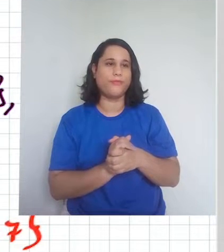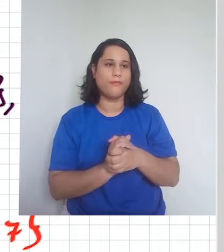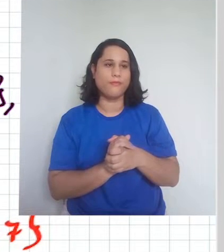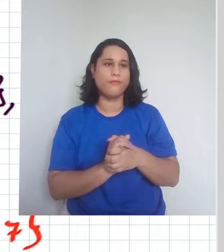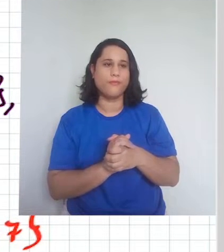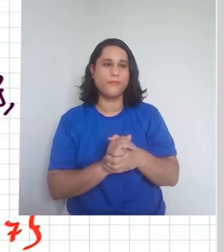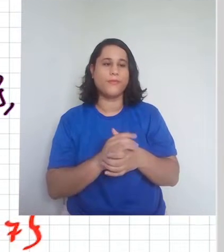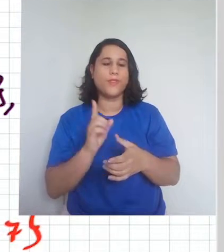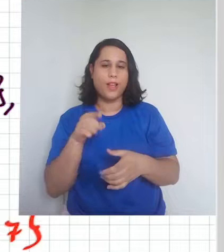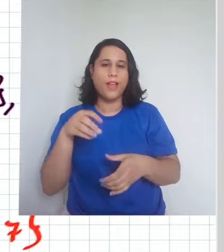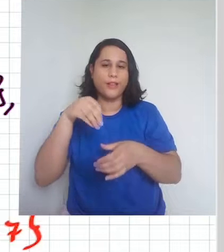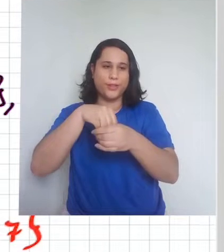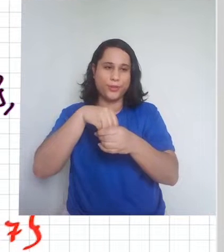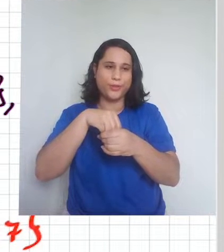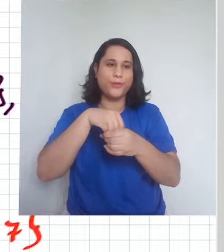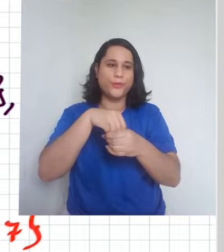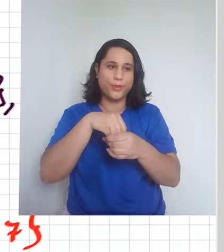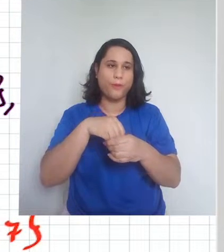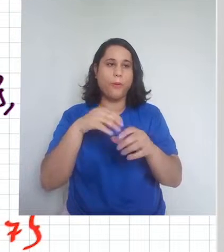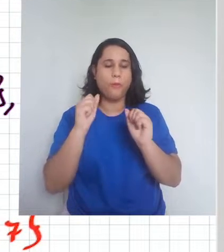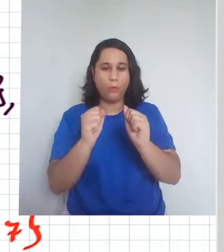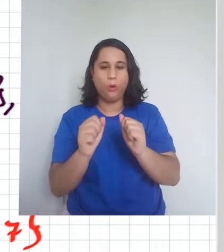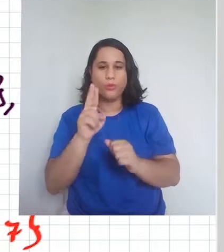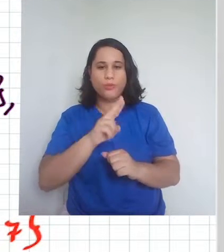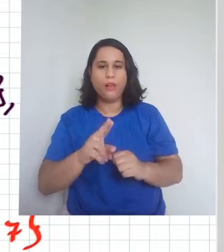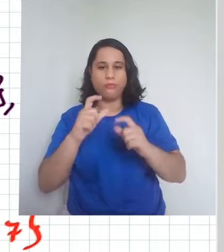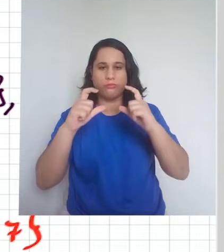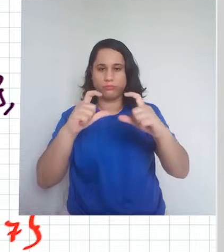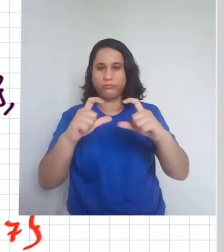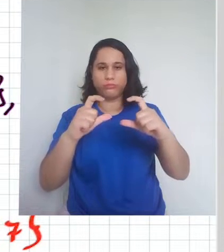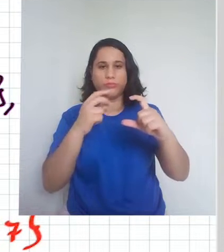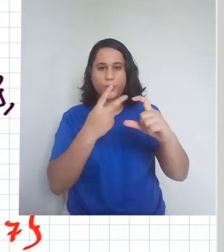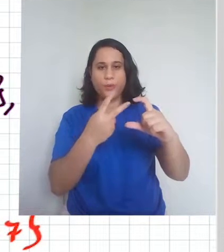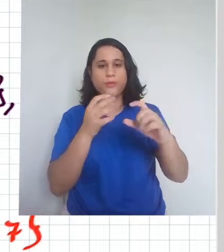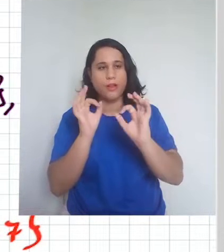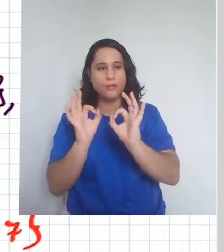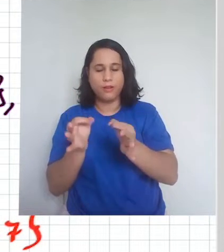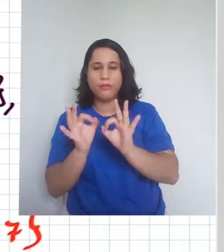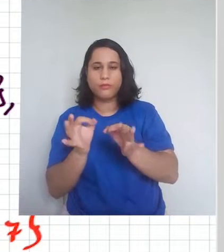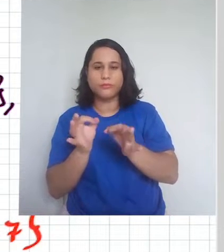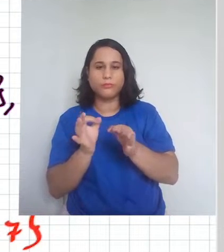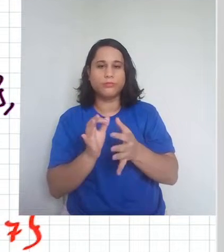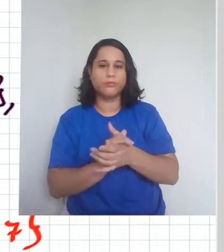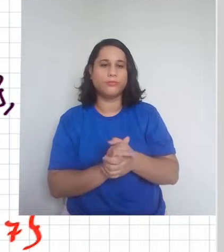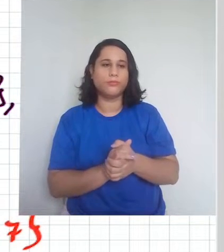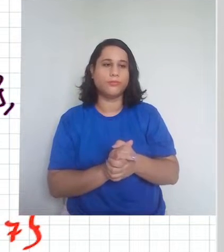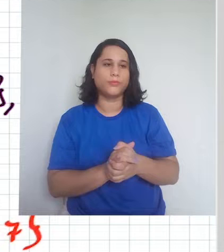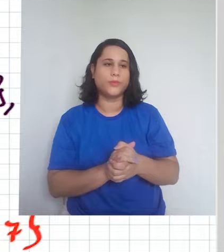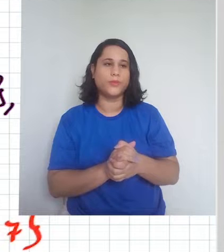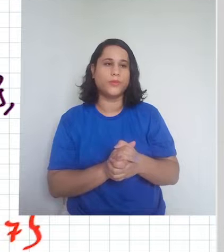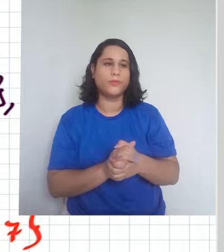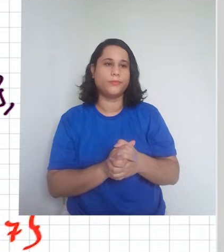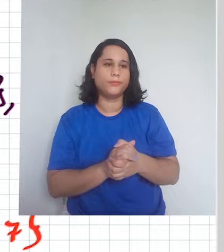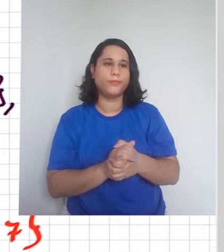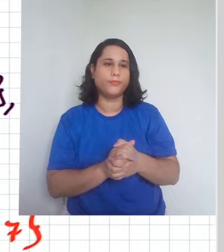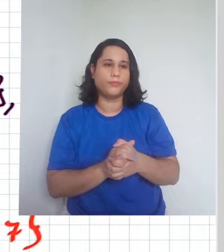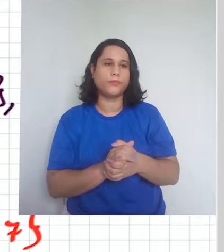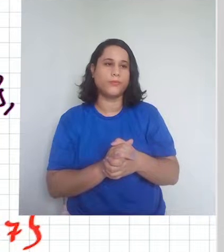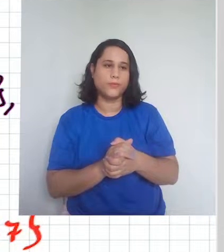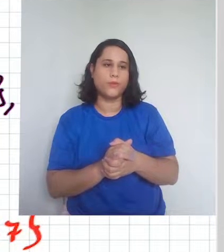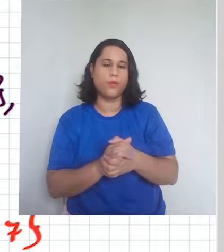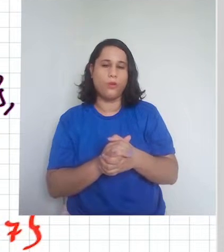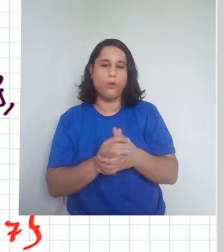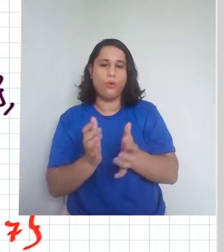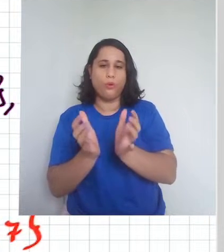de inclusão e usamos esse símbolo de contido. Está correto. Logo, o conjunto 2 está